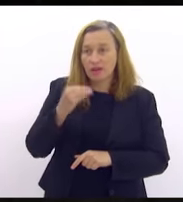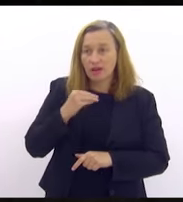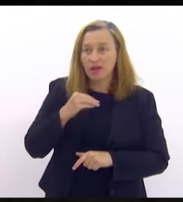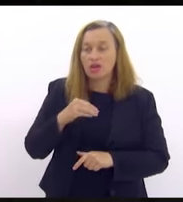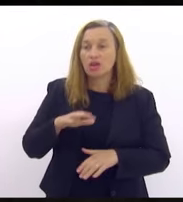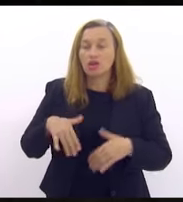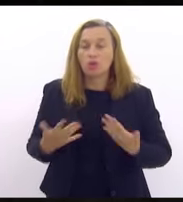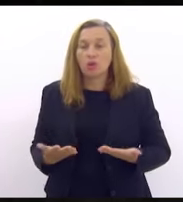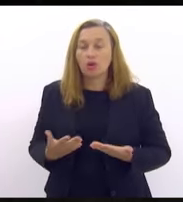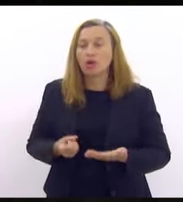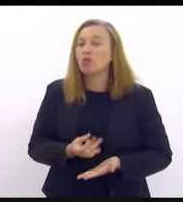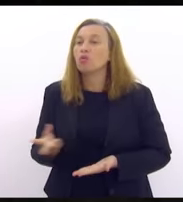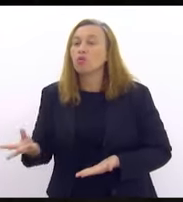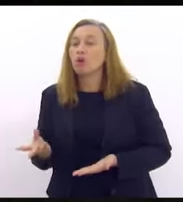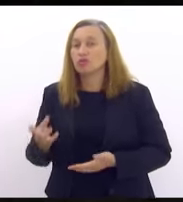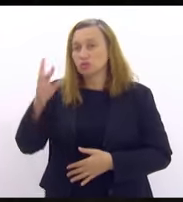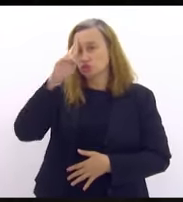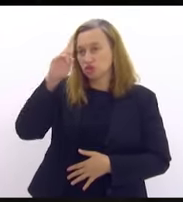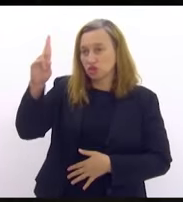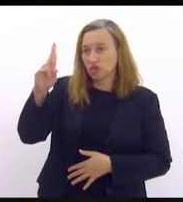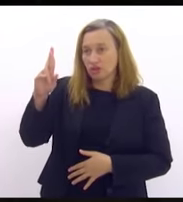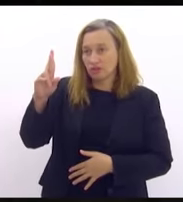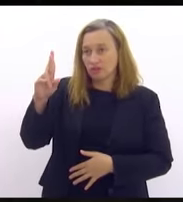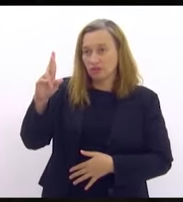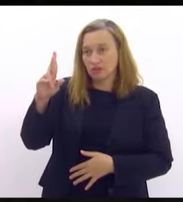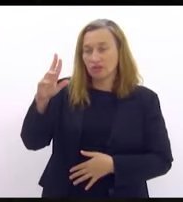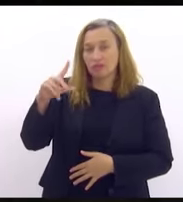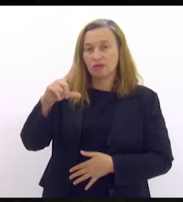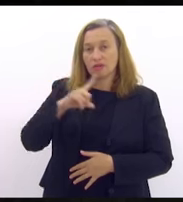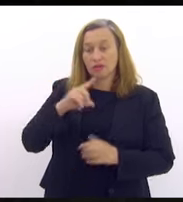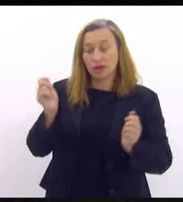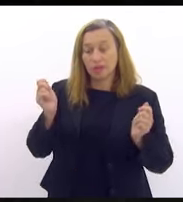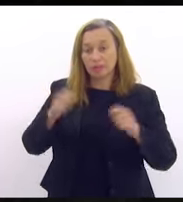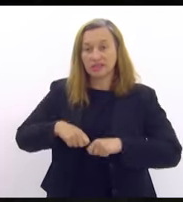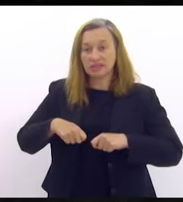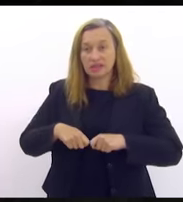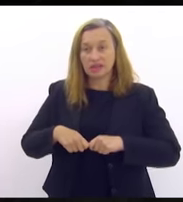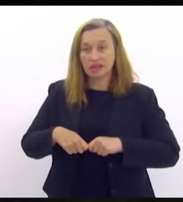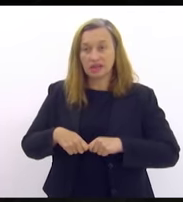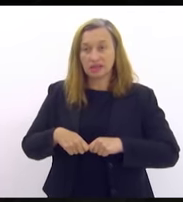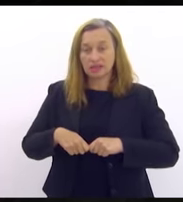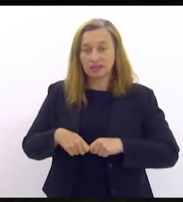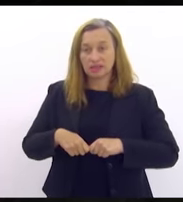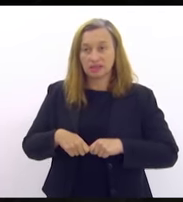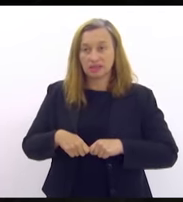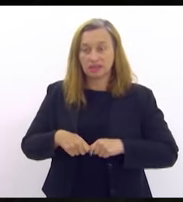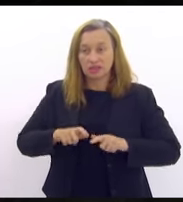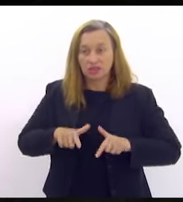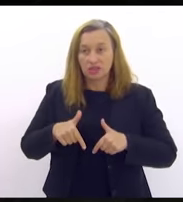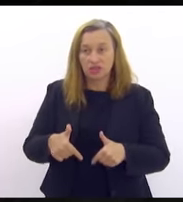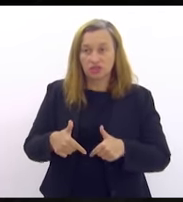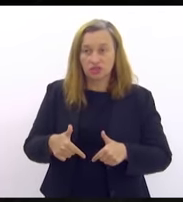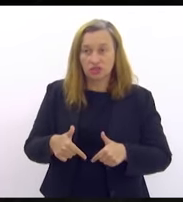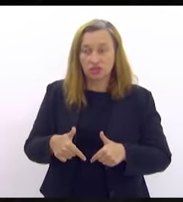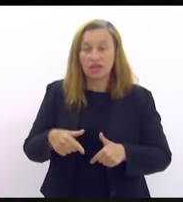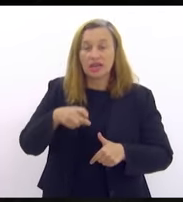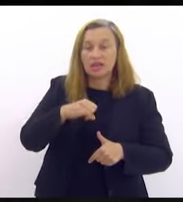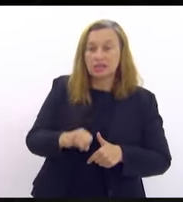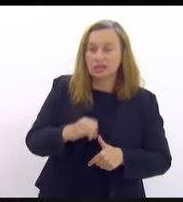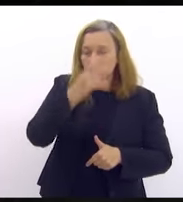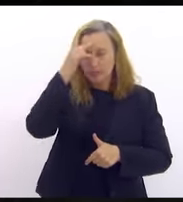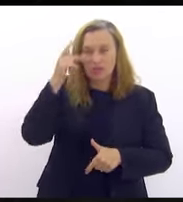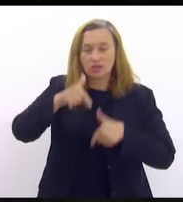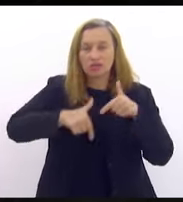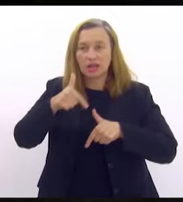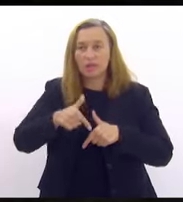empregador tem a capacidade de autotutela se o empregado não agir direito ele é descontado ele não é pago